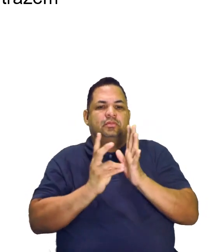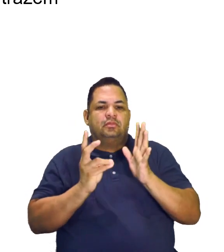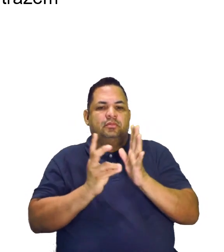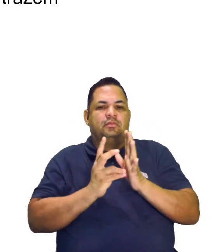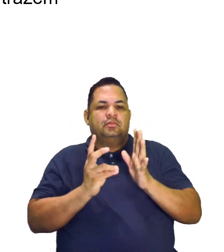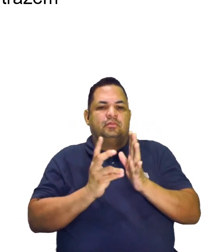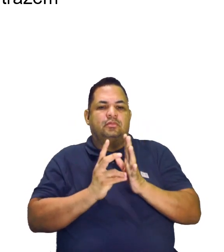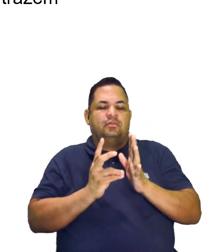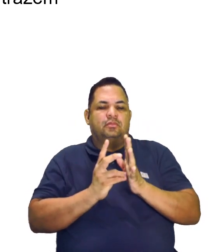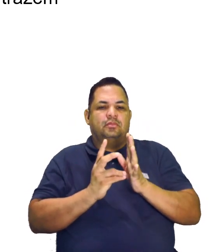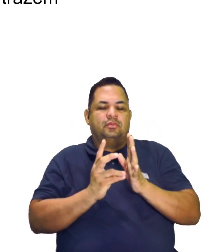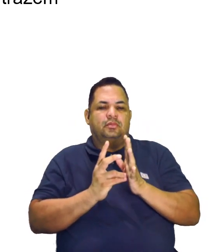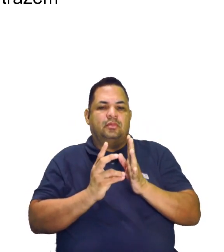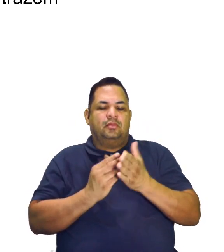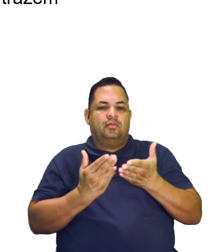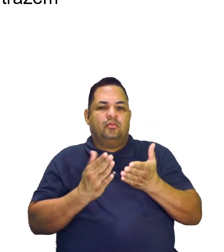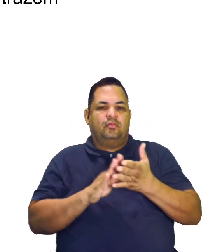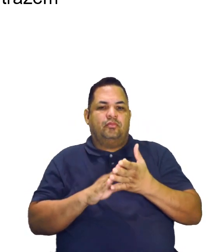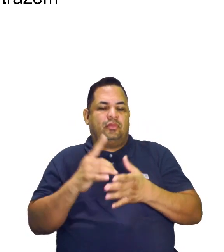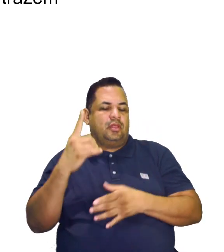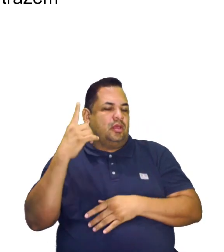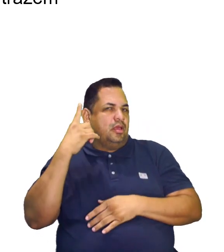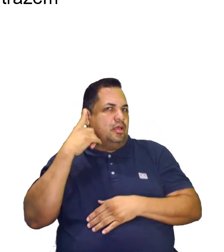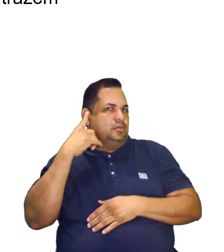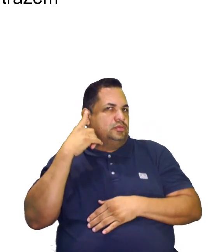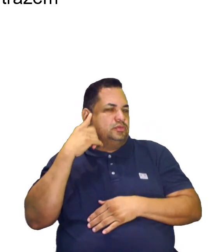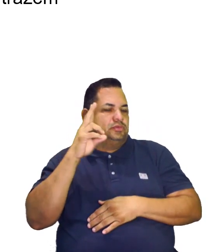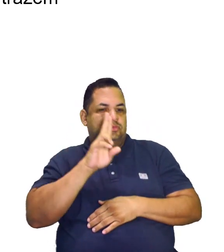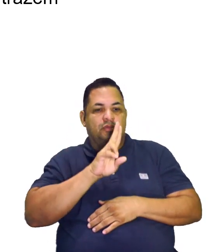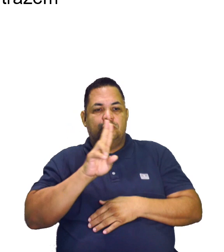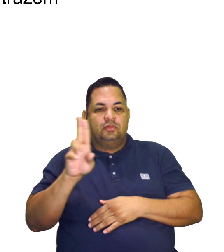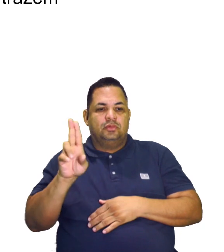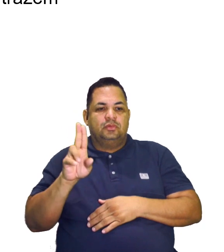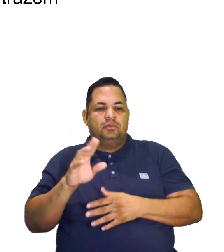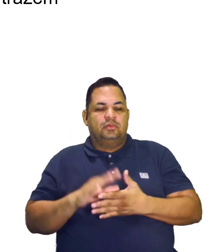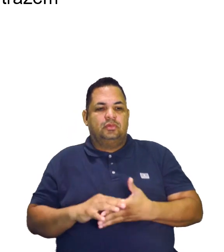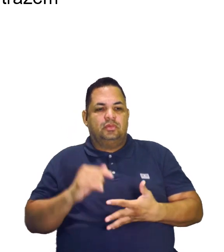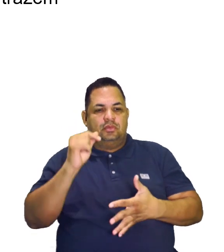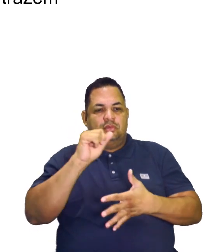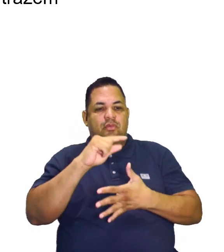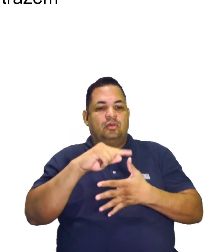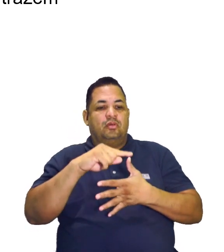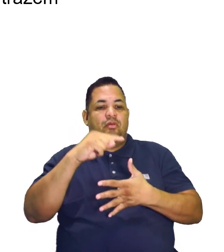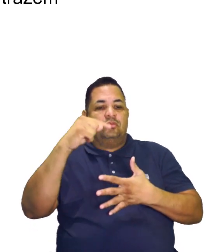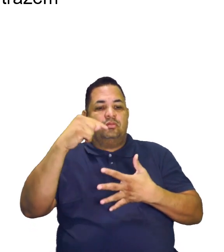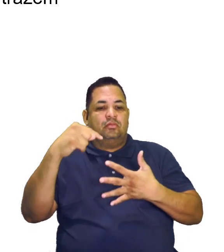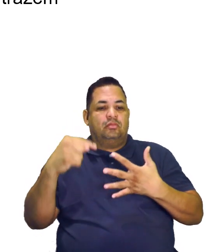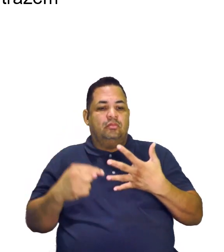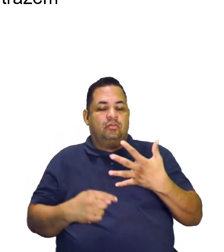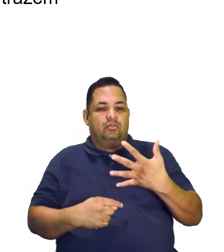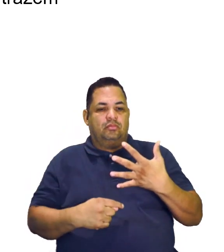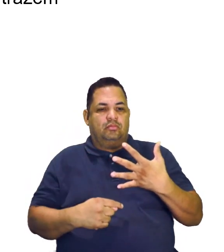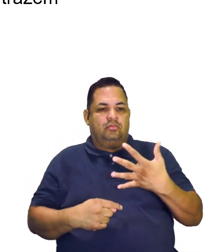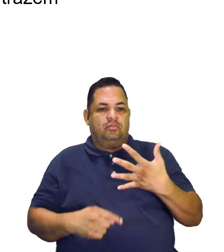raízes, ou raízes indígenas, em sua sonoridade chama-se? Qual dessas tem